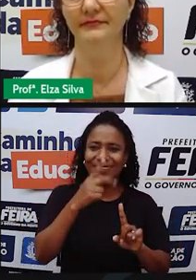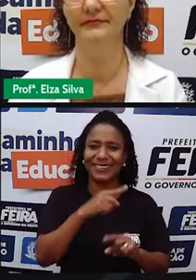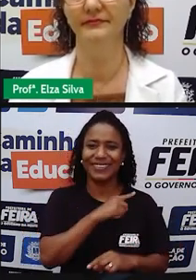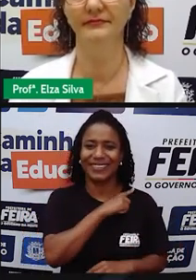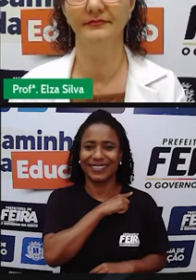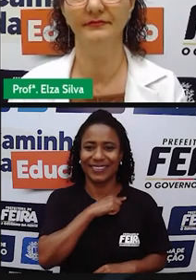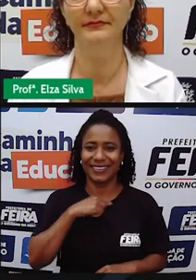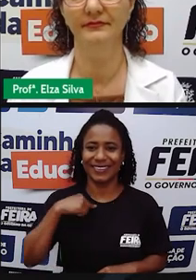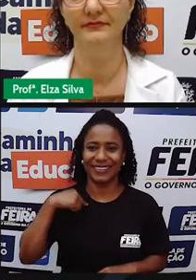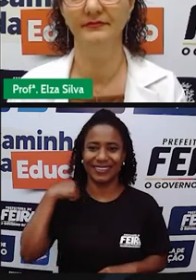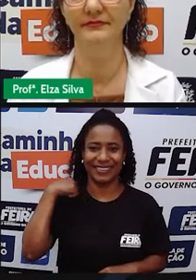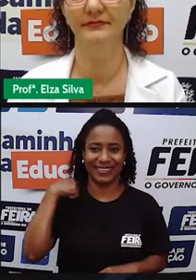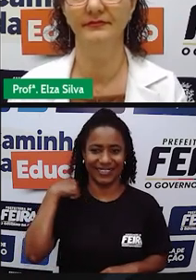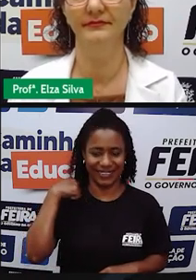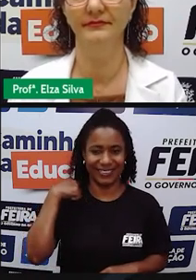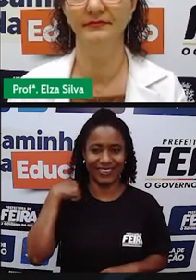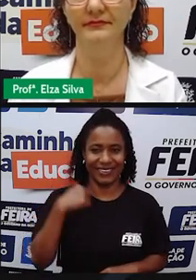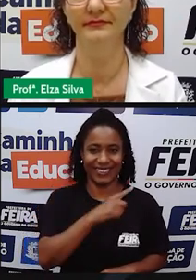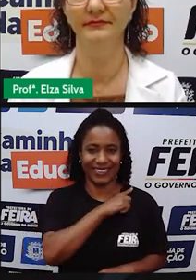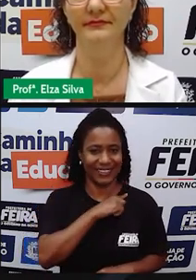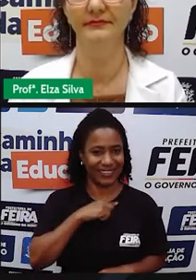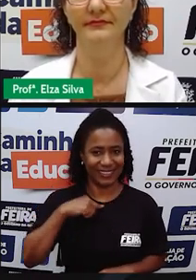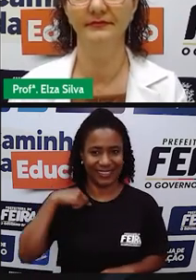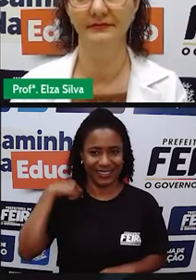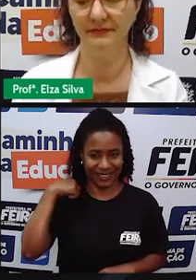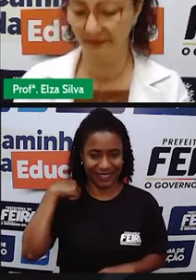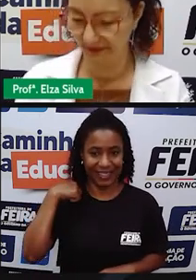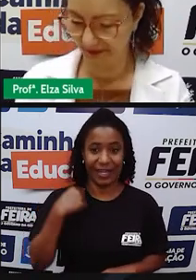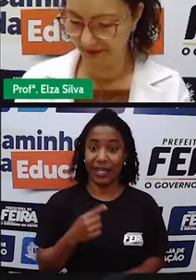shirts geralmente são as camisas de botões.